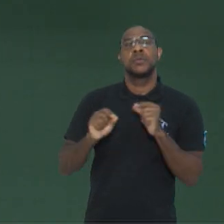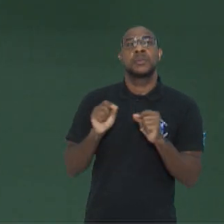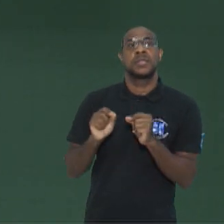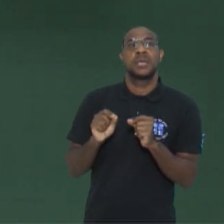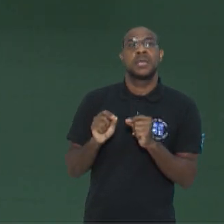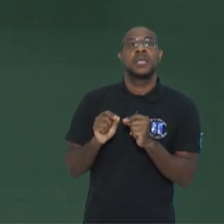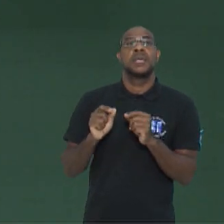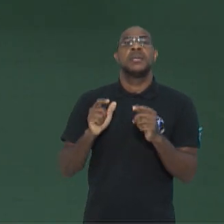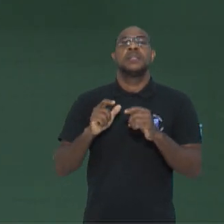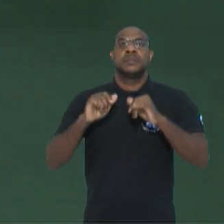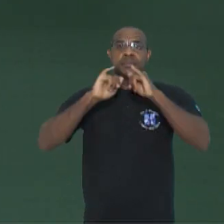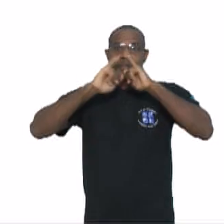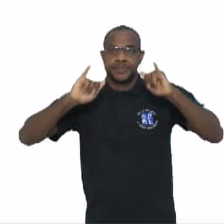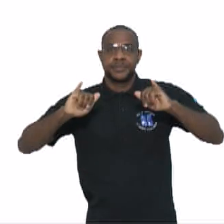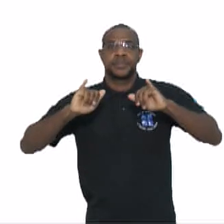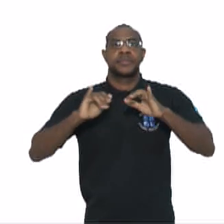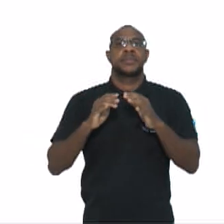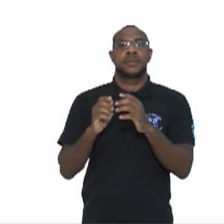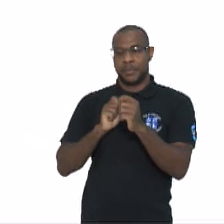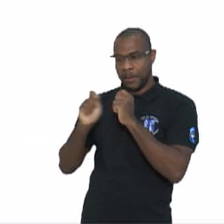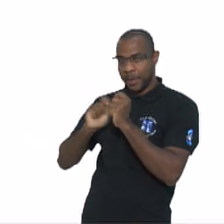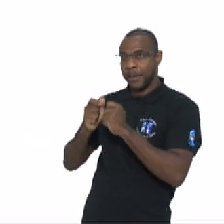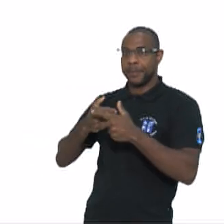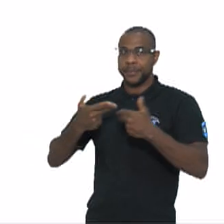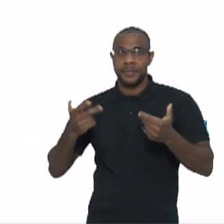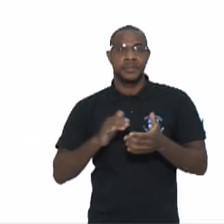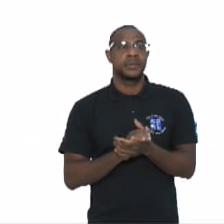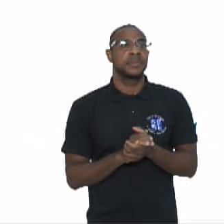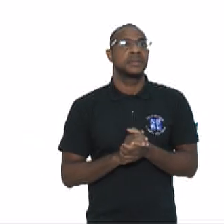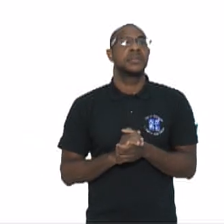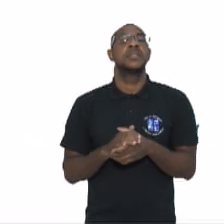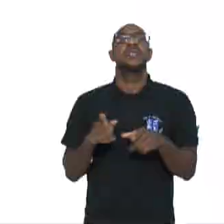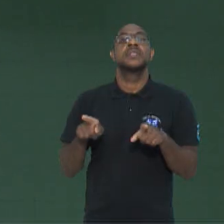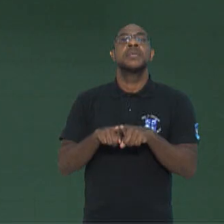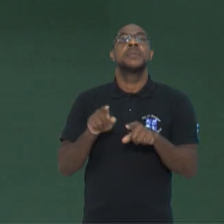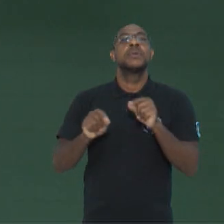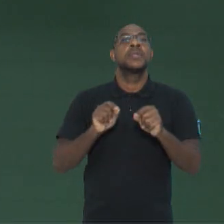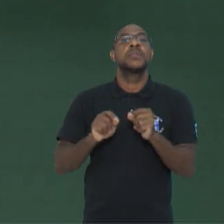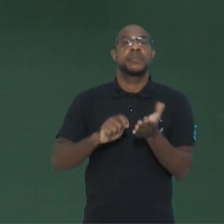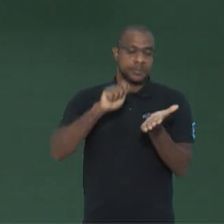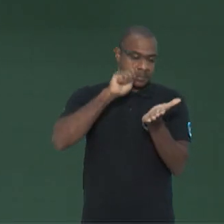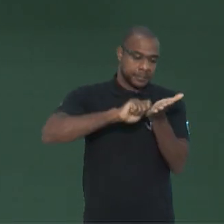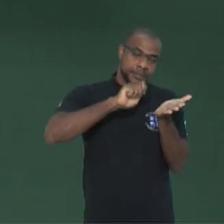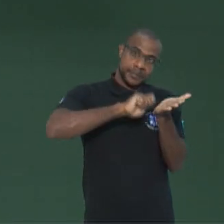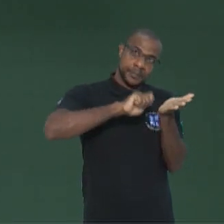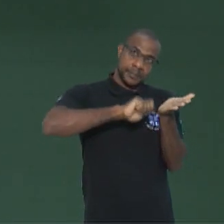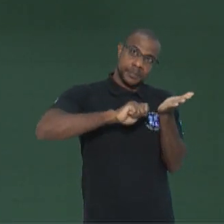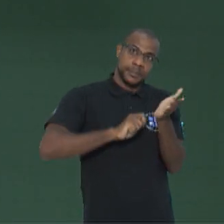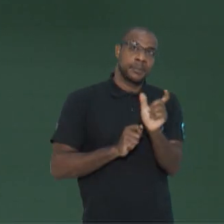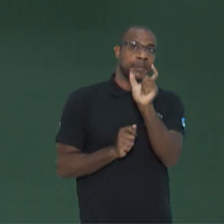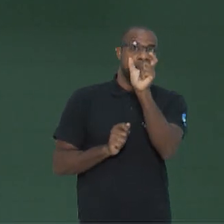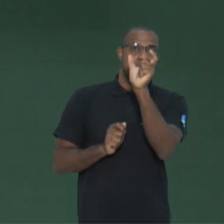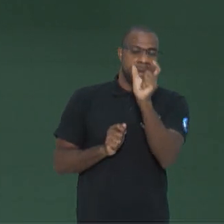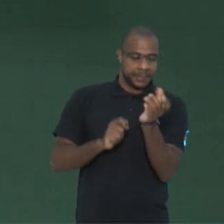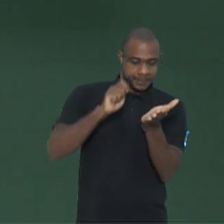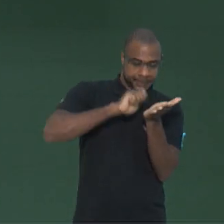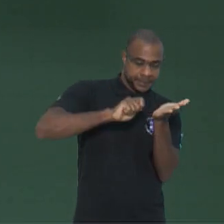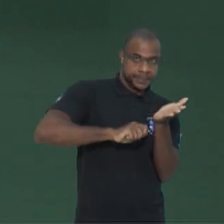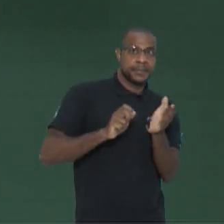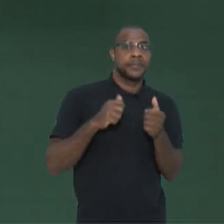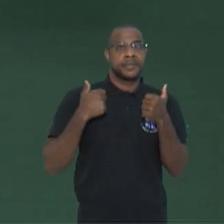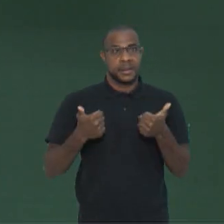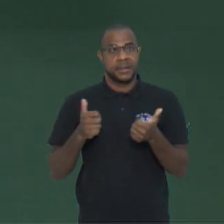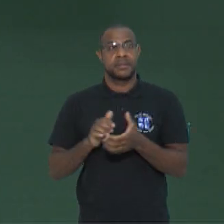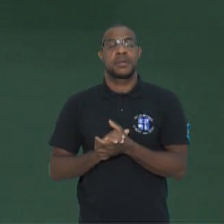a manchete, o lead, o corpo da notícia e também a questão da ortografia de algumas palavras. Certo, pessoal?